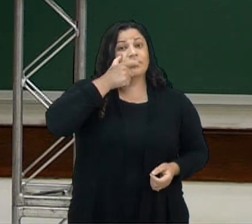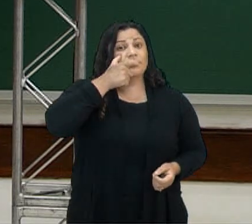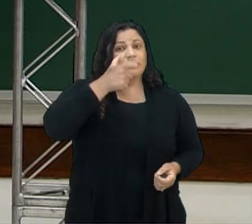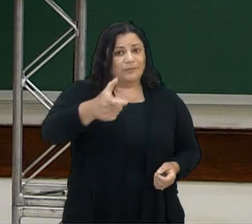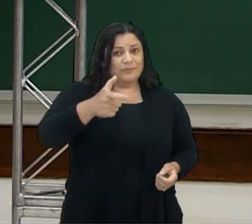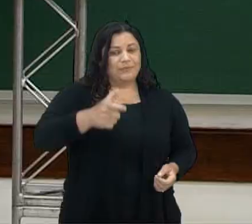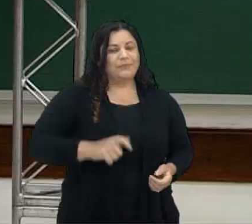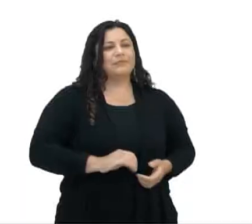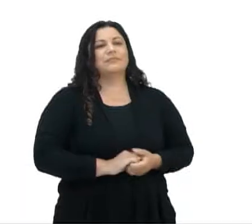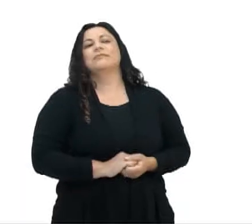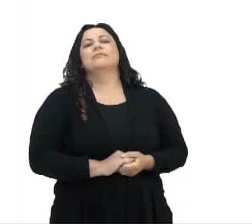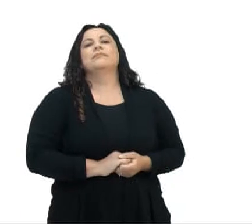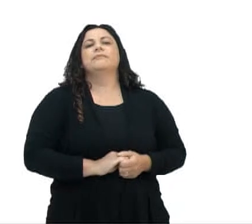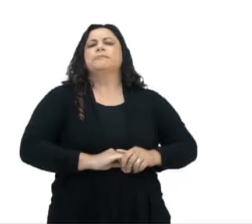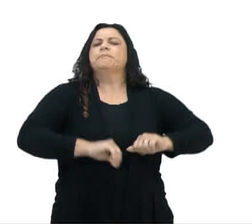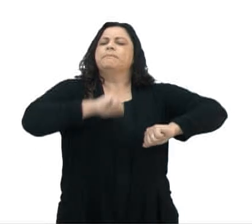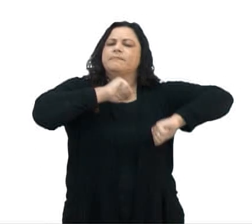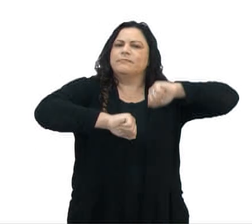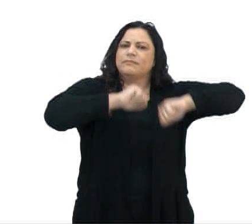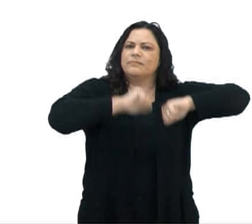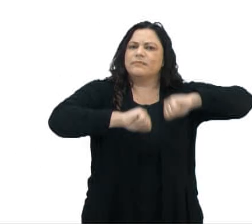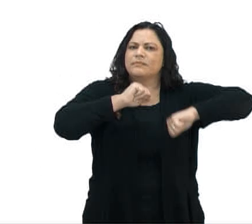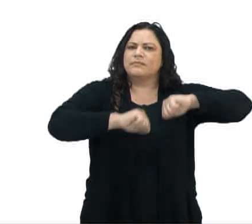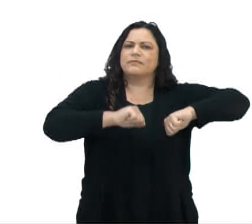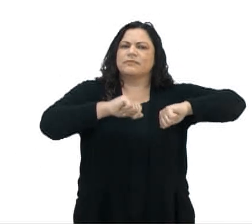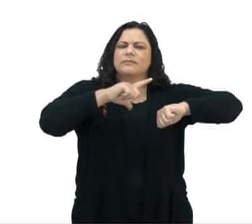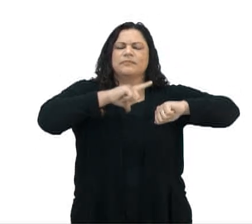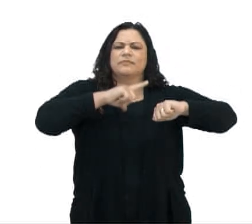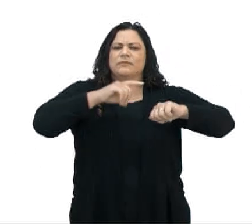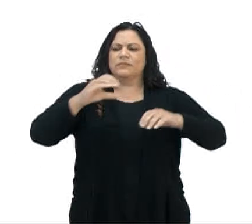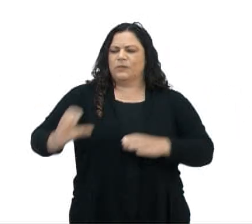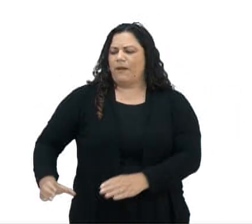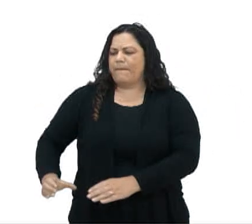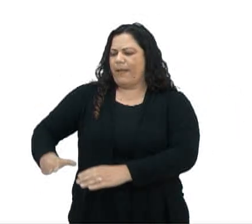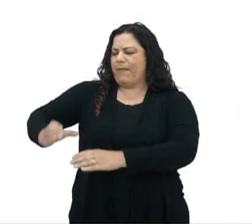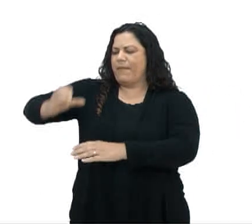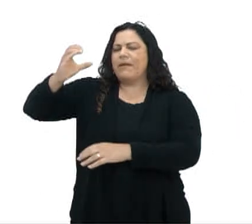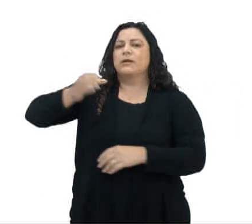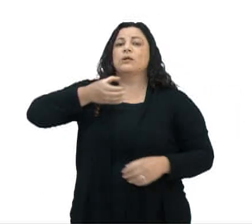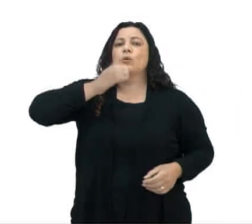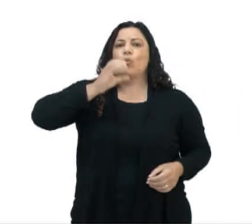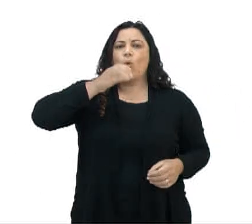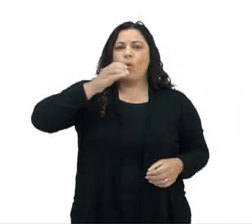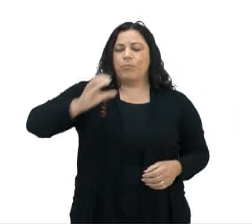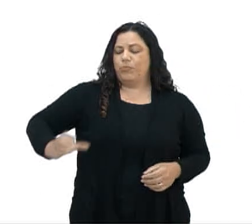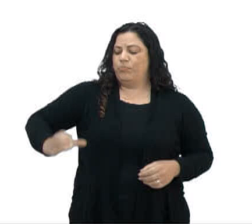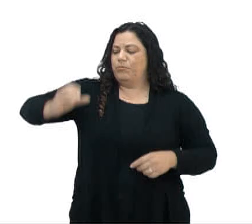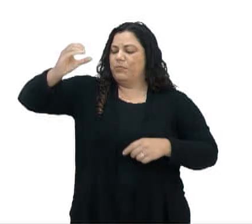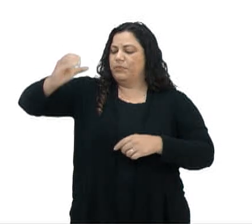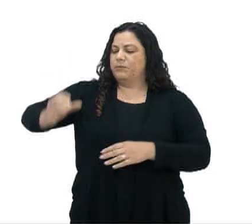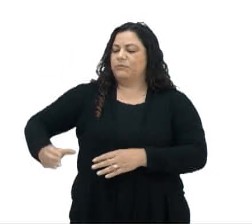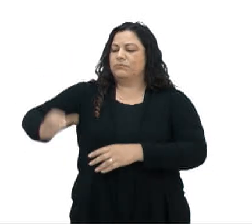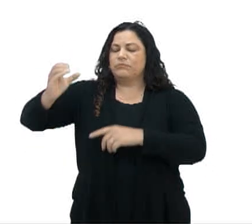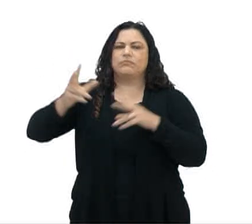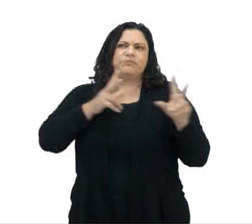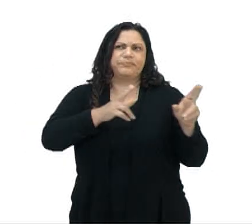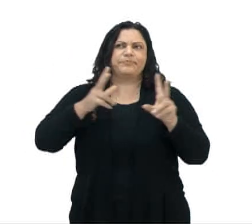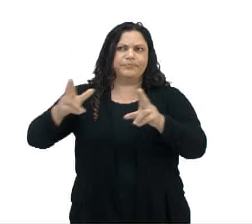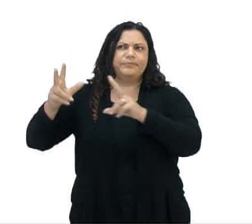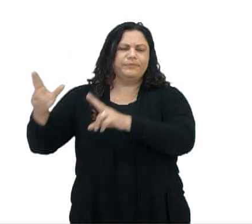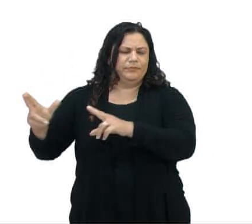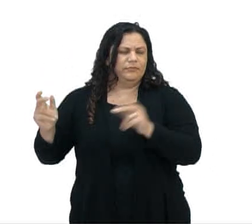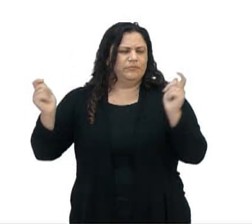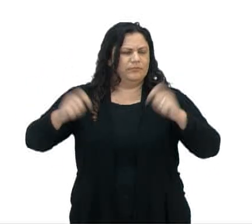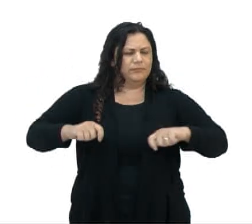tá? Uma empresa produz porta-copos em formato hexagonal, conforme a figura. O preço a se pagar